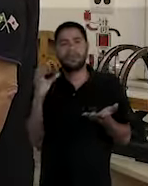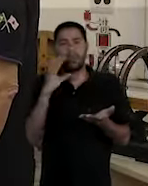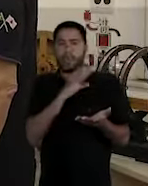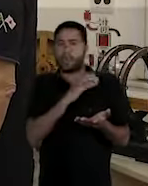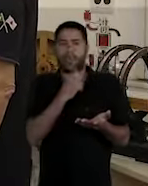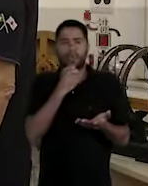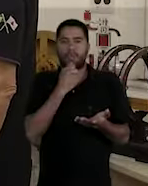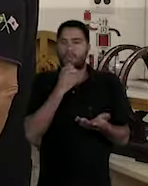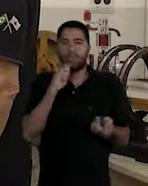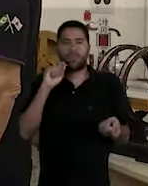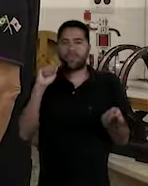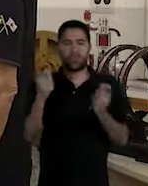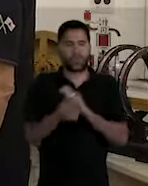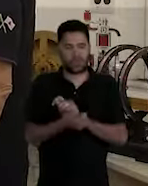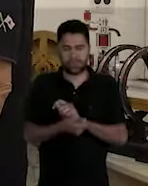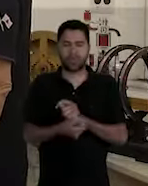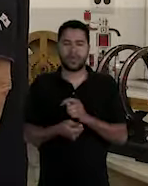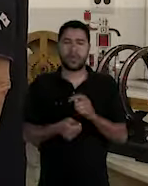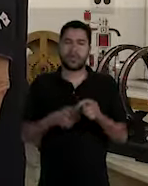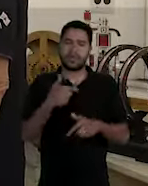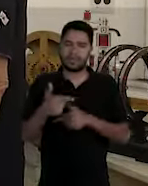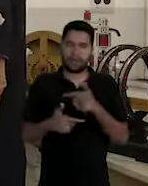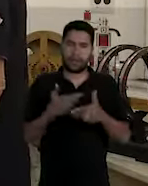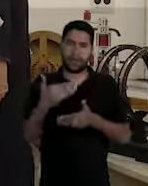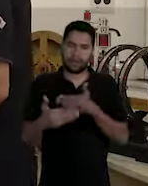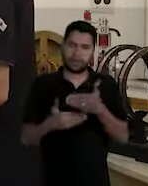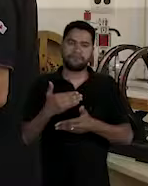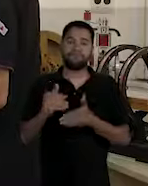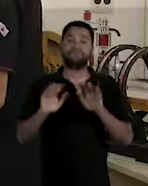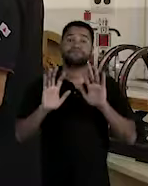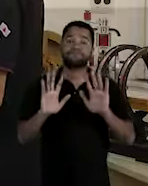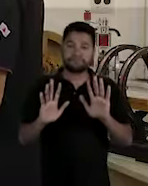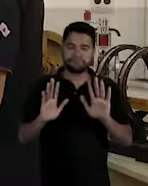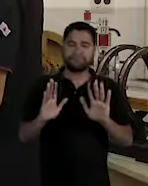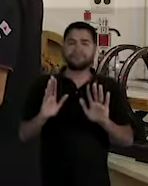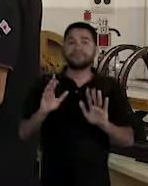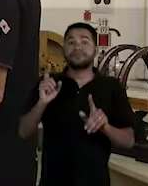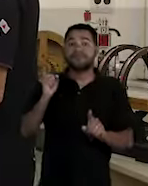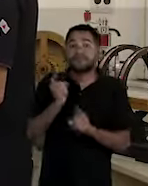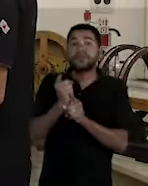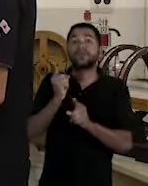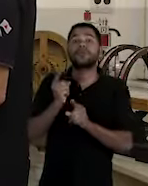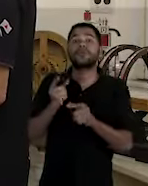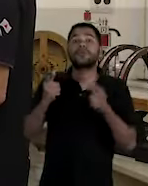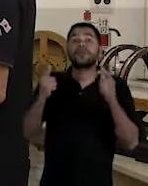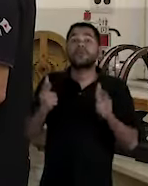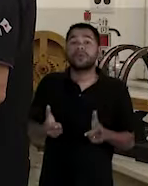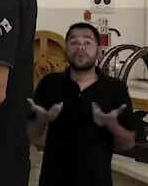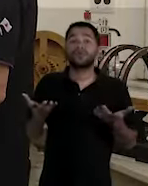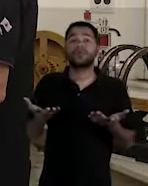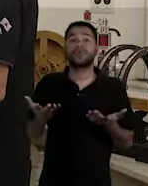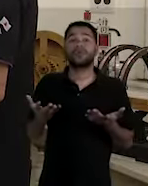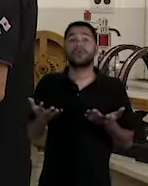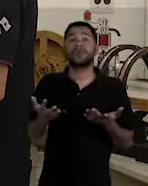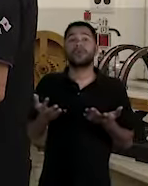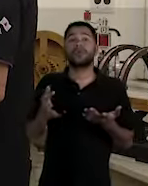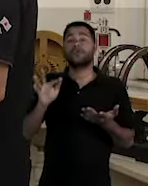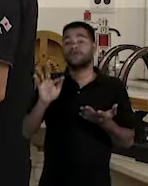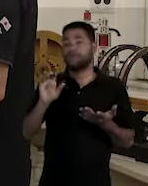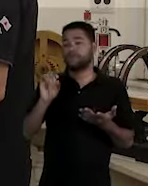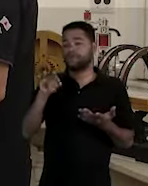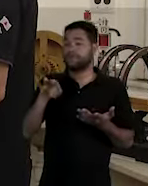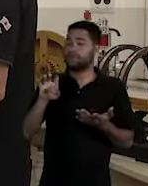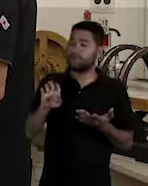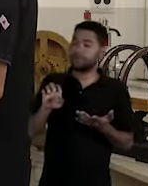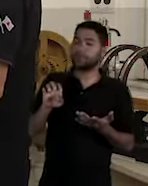foi convertido em trabalho. Exatamente. Agora, só para a gente identificar, onde seria então a fonte quente,